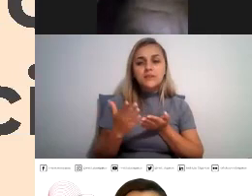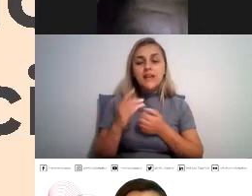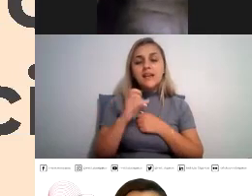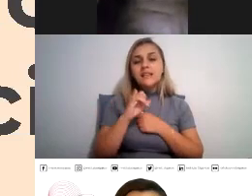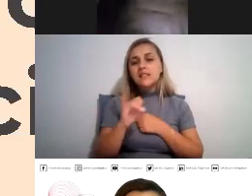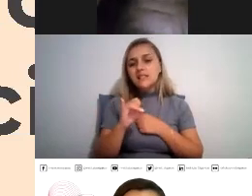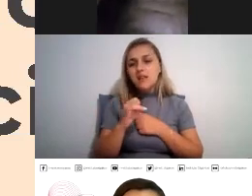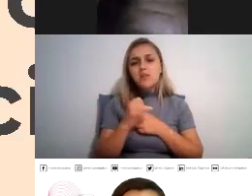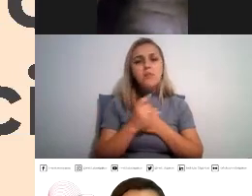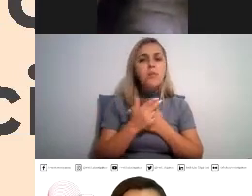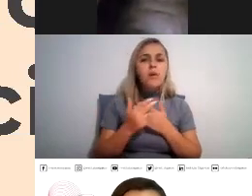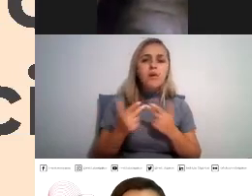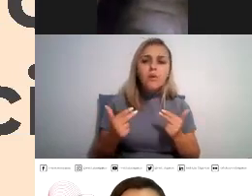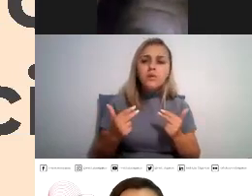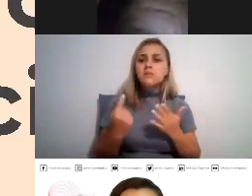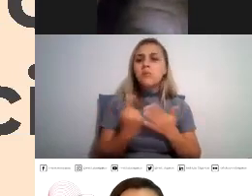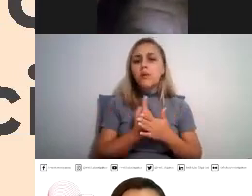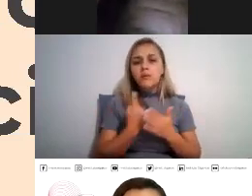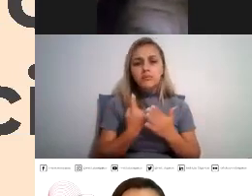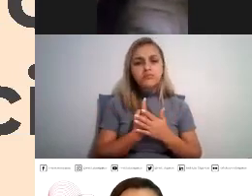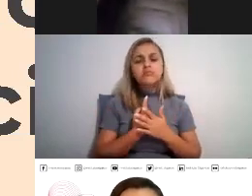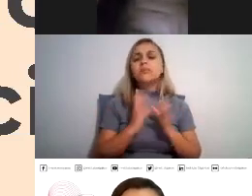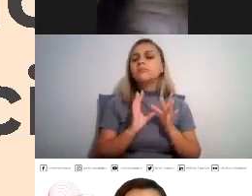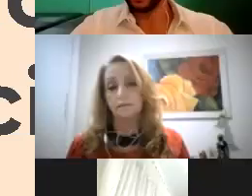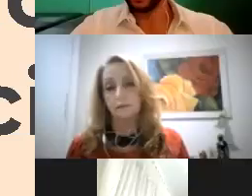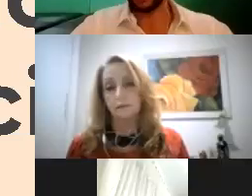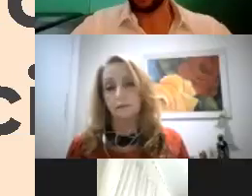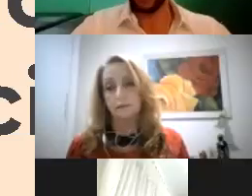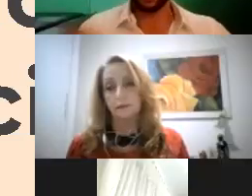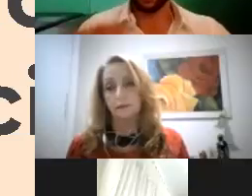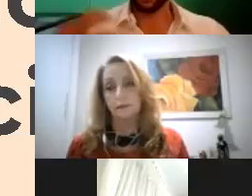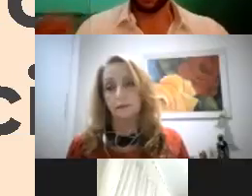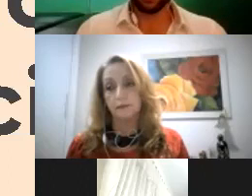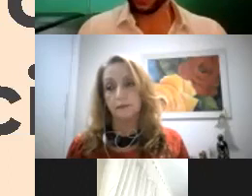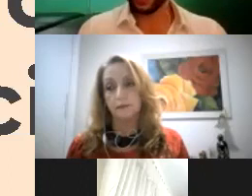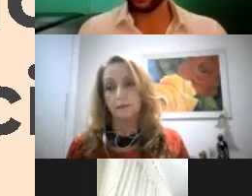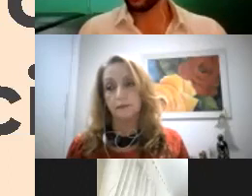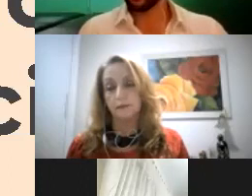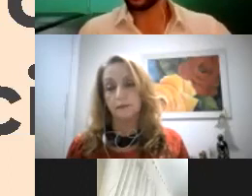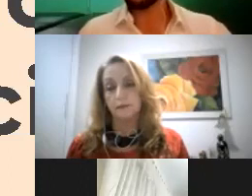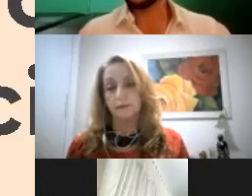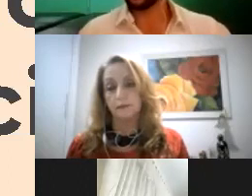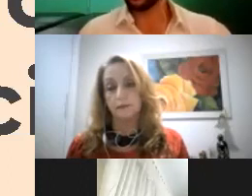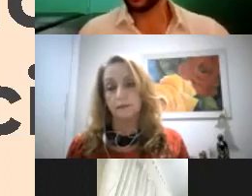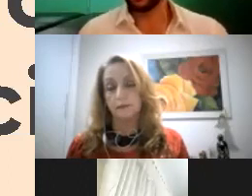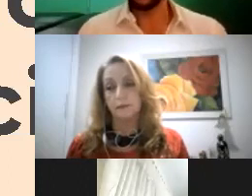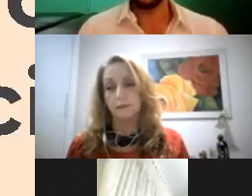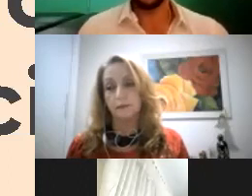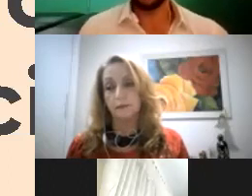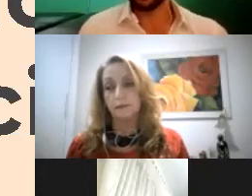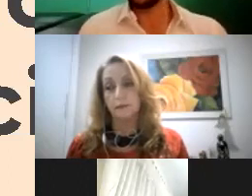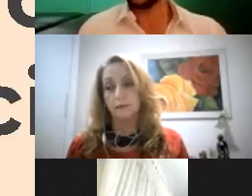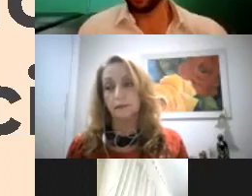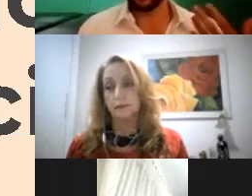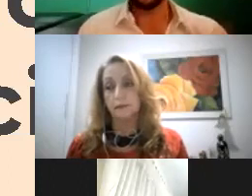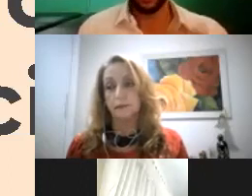interrupção, alguma pergunta, fiquem à vontade. É mais para ser uma conversa. Eu trouxe alguns slides, algumas reflexões